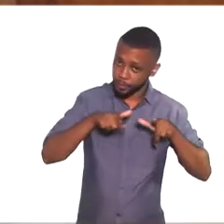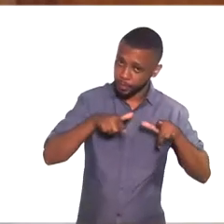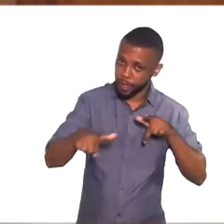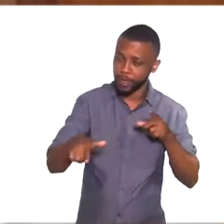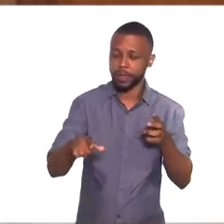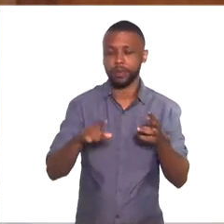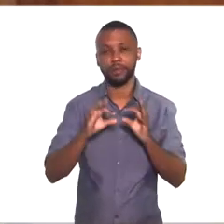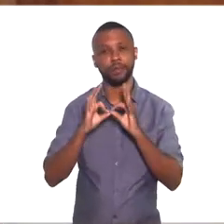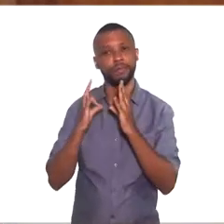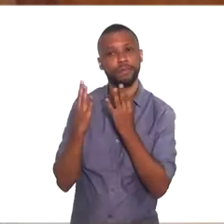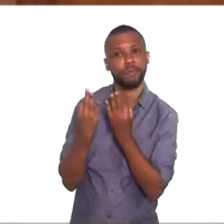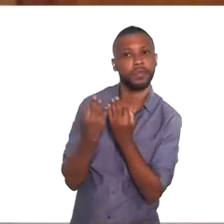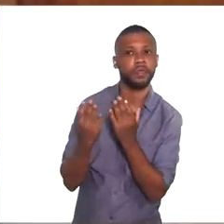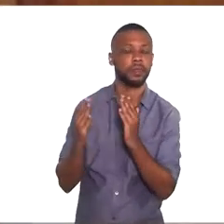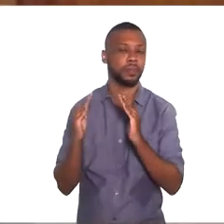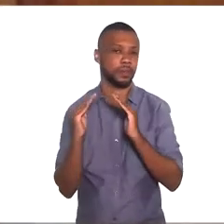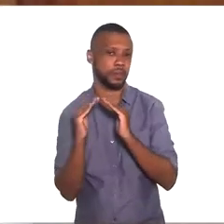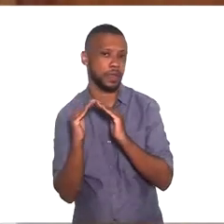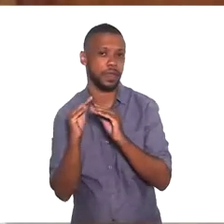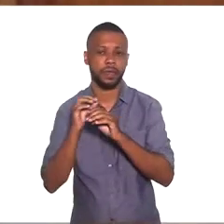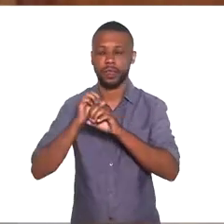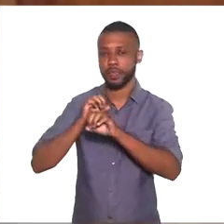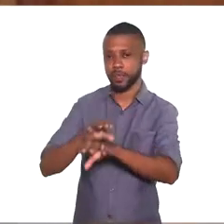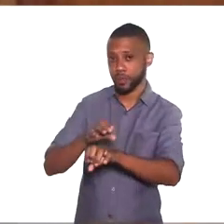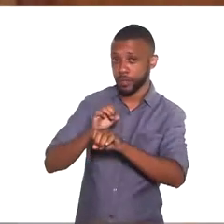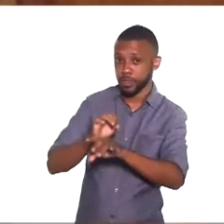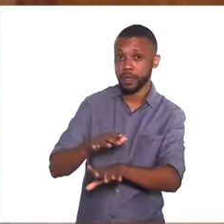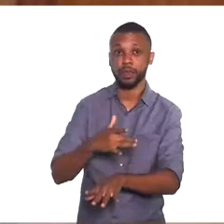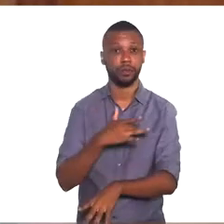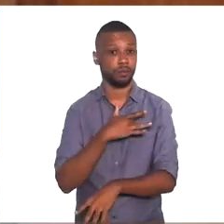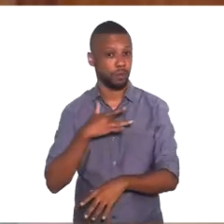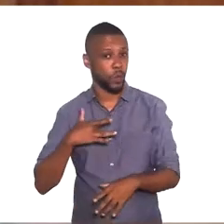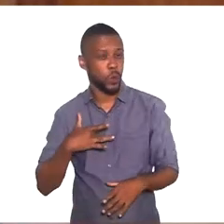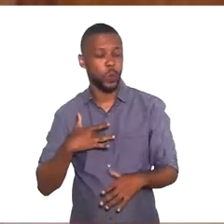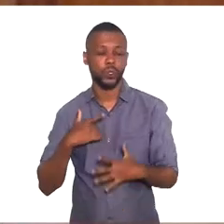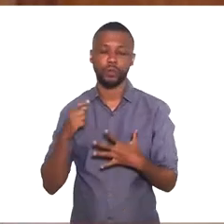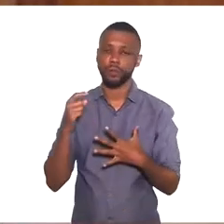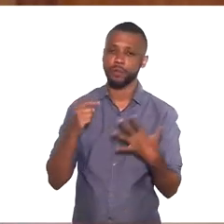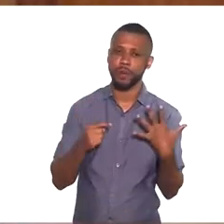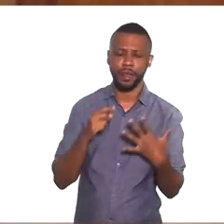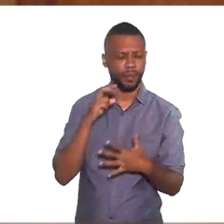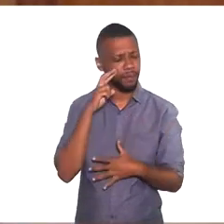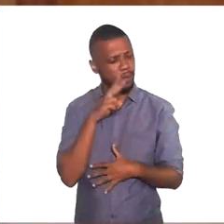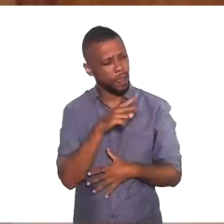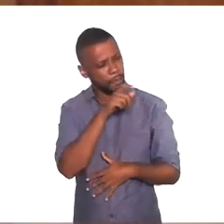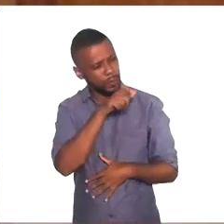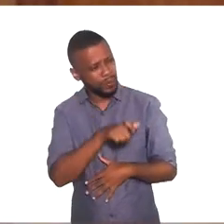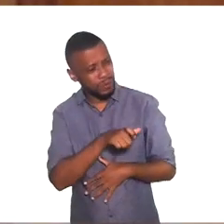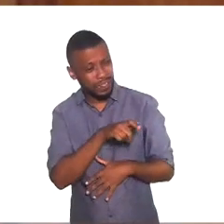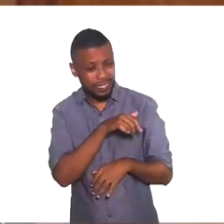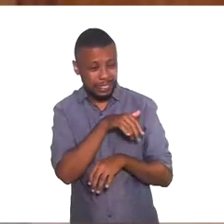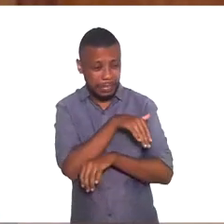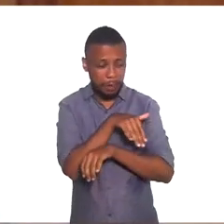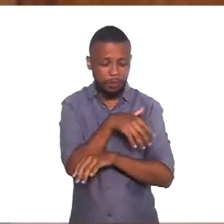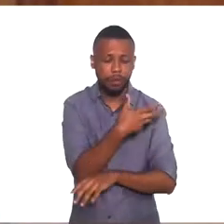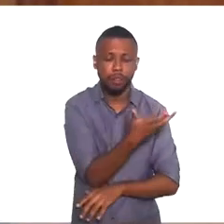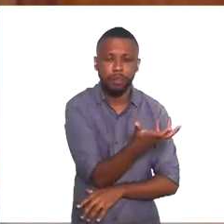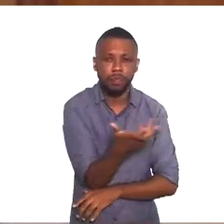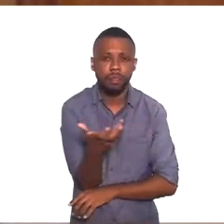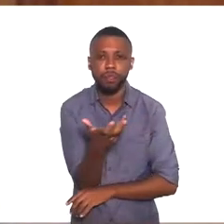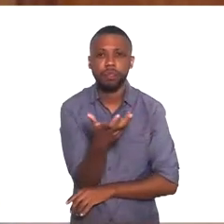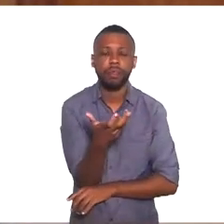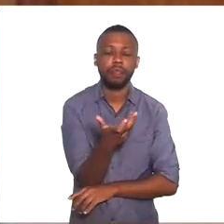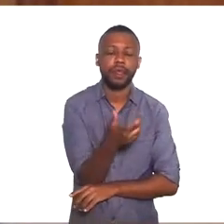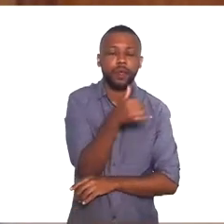trabalho casa na educação saúde e tudo mais e ver as pessoas nas ruas